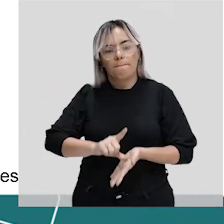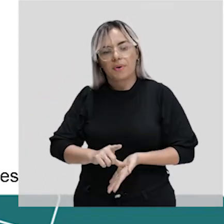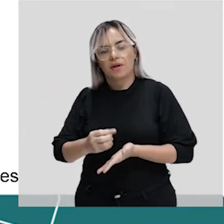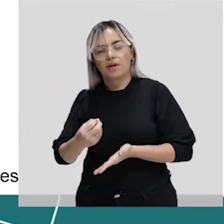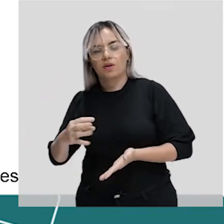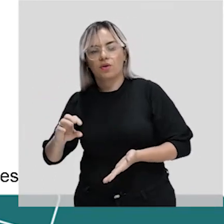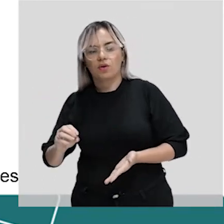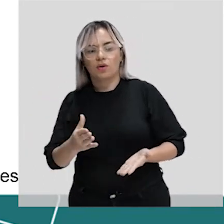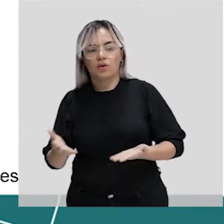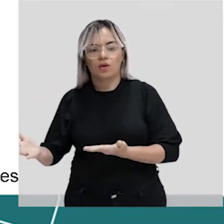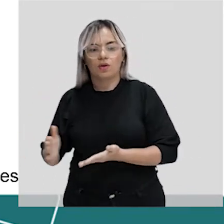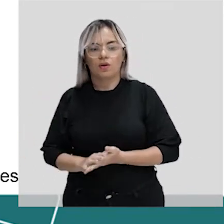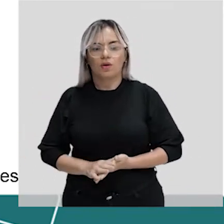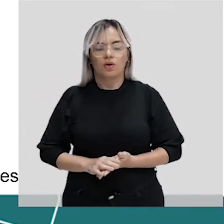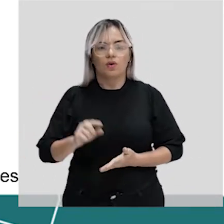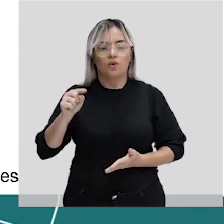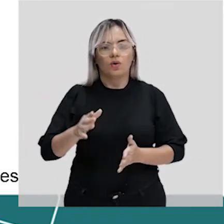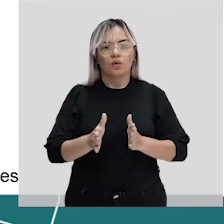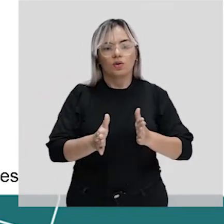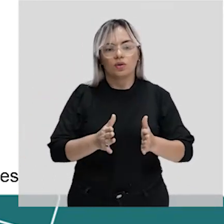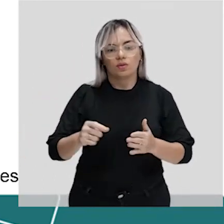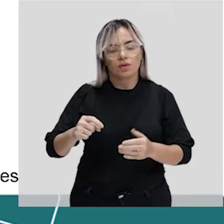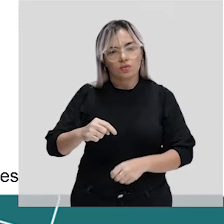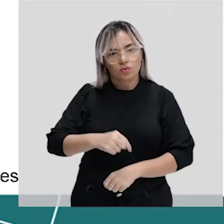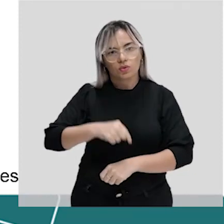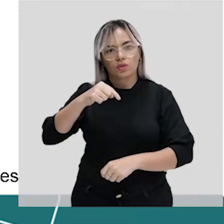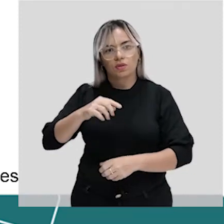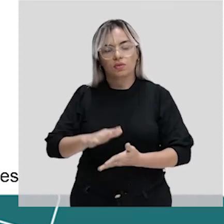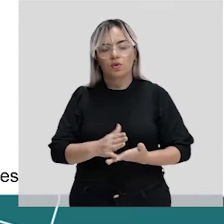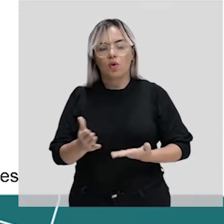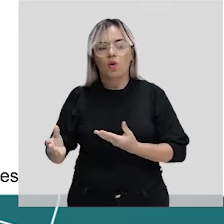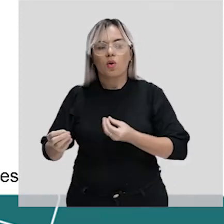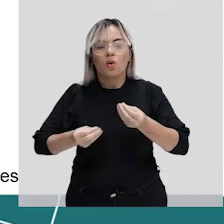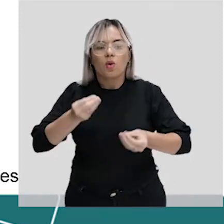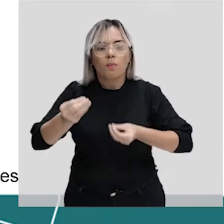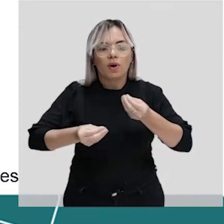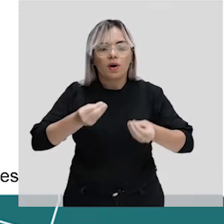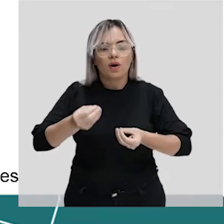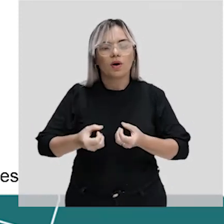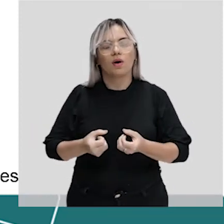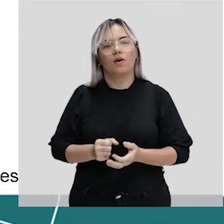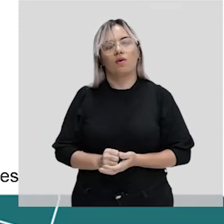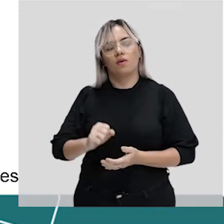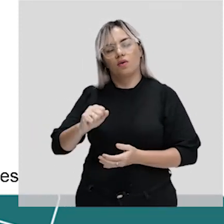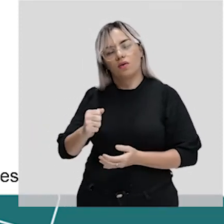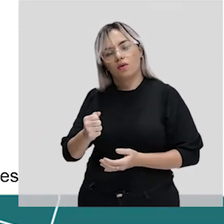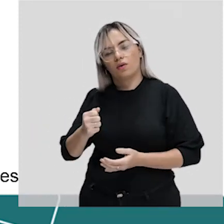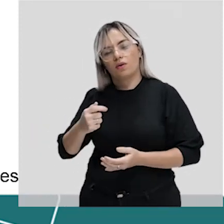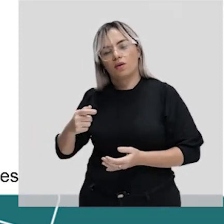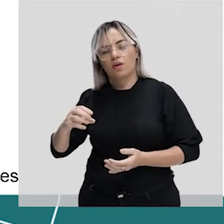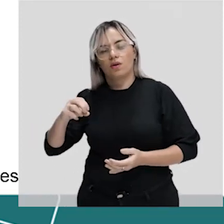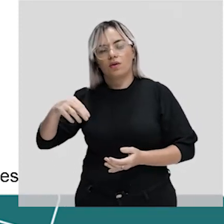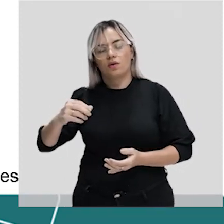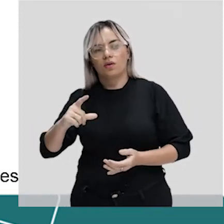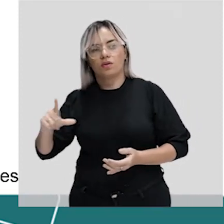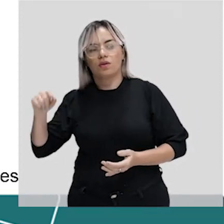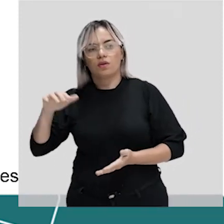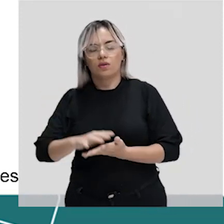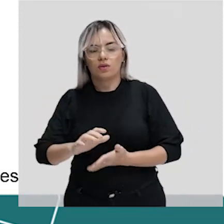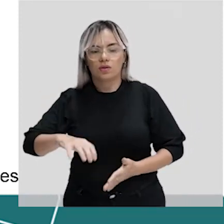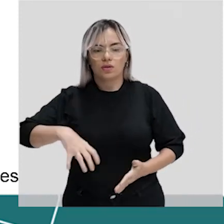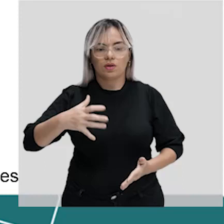o isolamento sazonal ou temporal. Isso acontece no caso de indivíduos